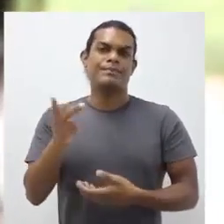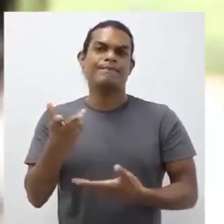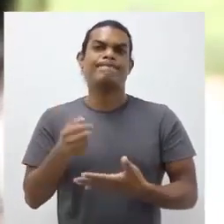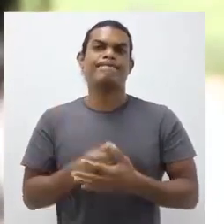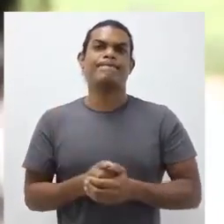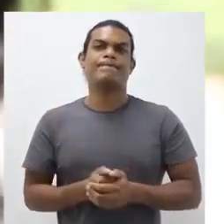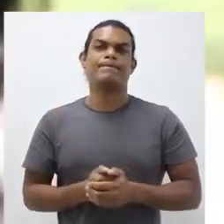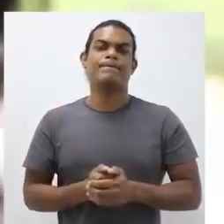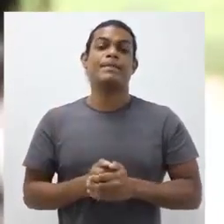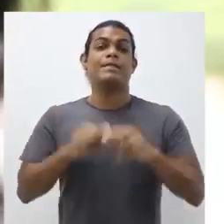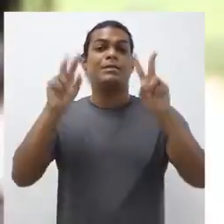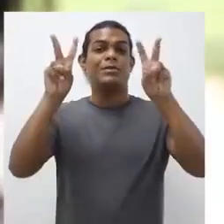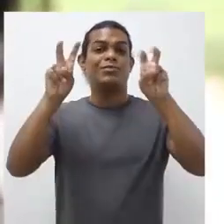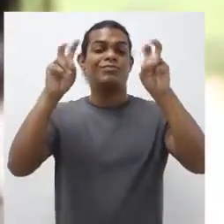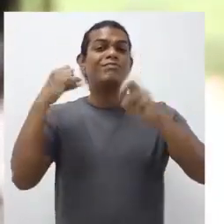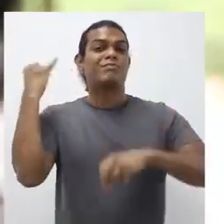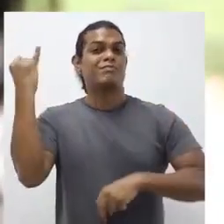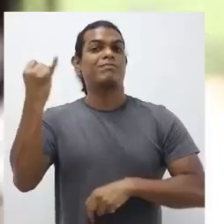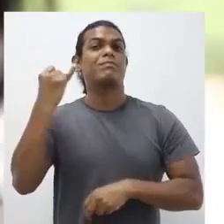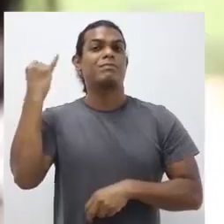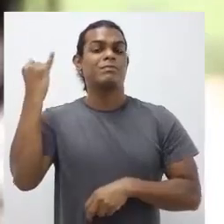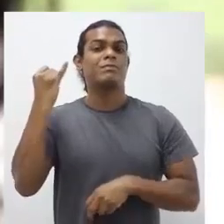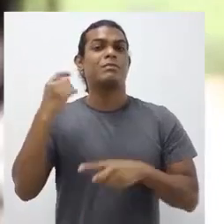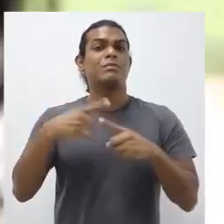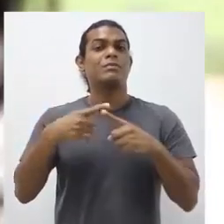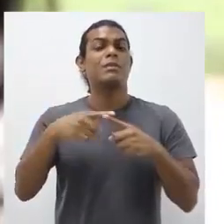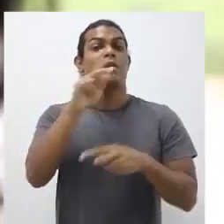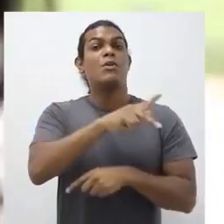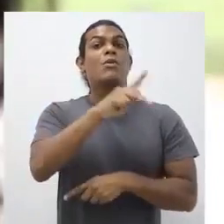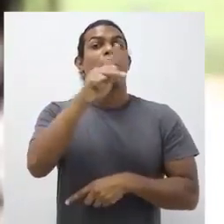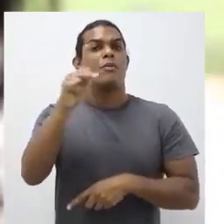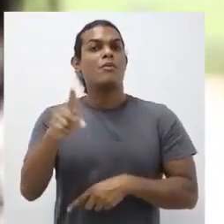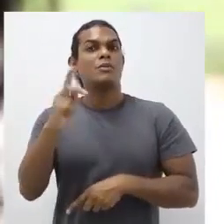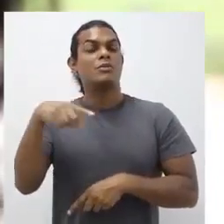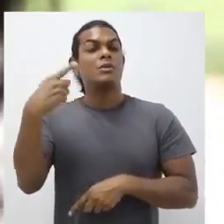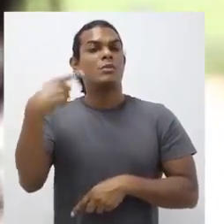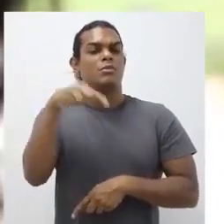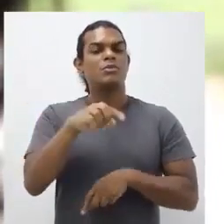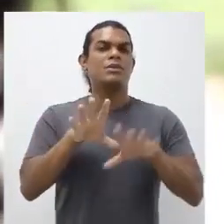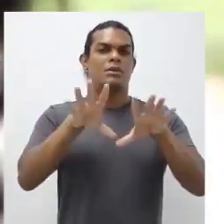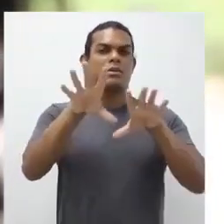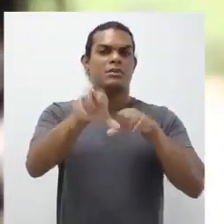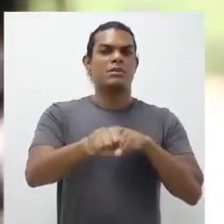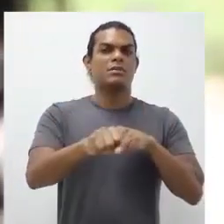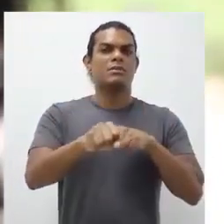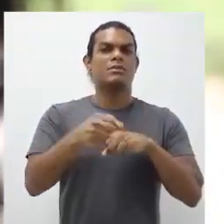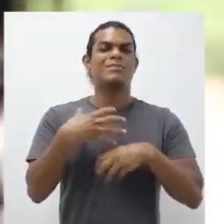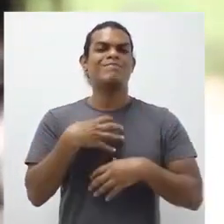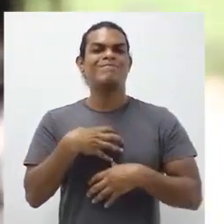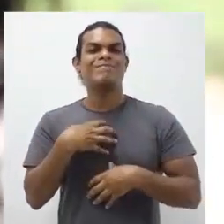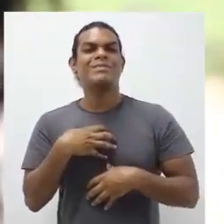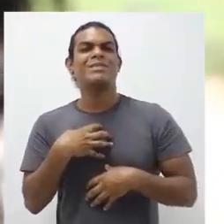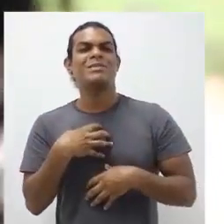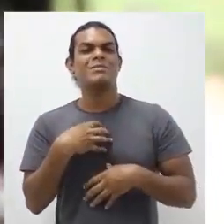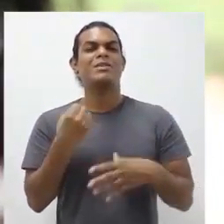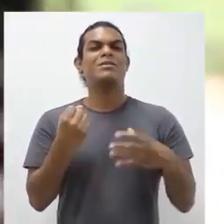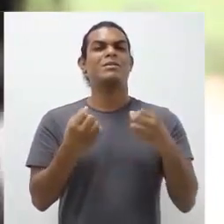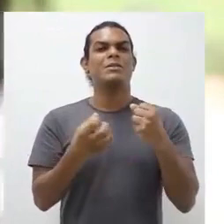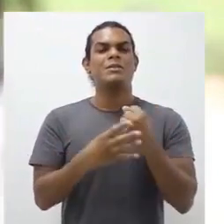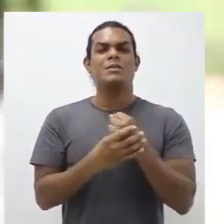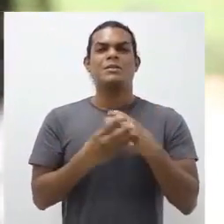assim, uma das questões assim, que é bem interessante é que o professor, a partir desse momento, com intervenção, ele se sente mais